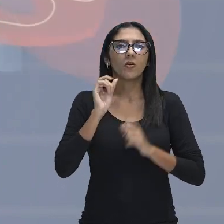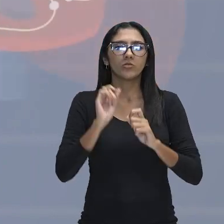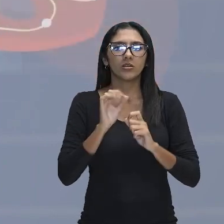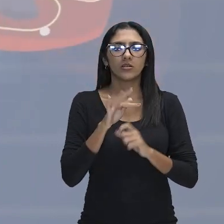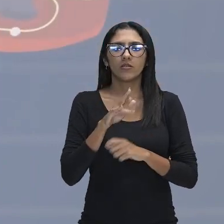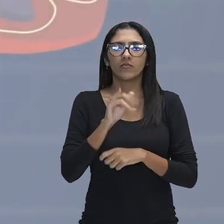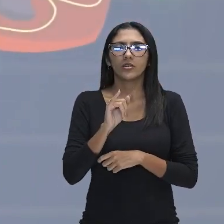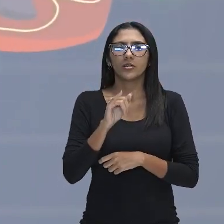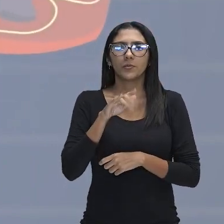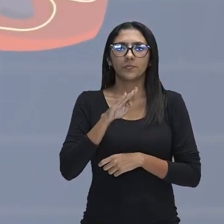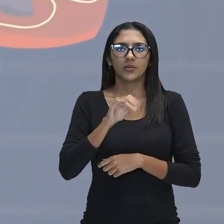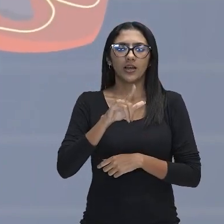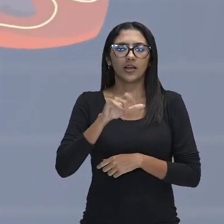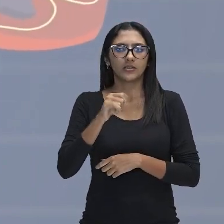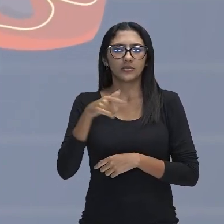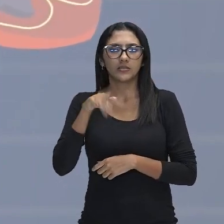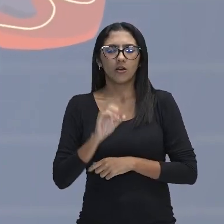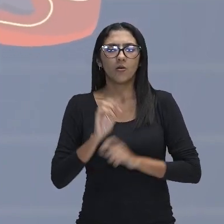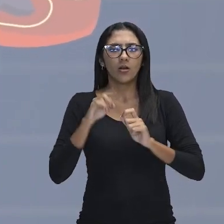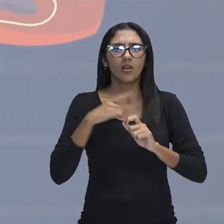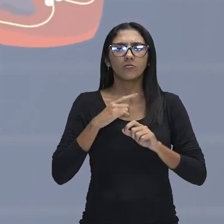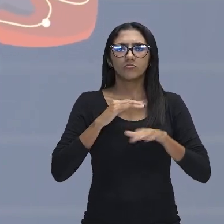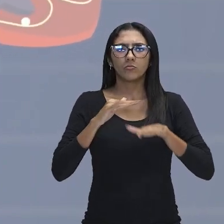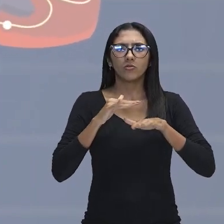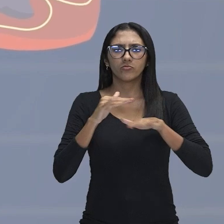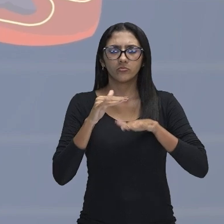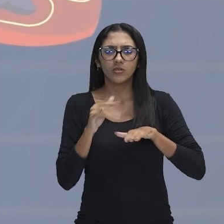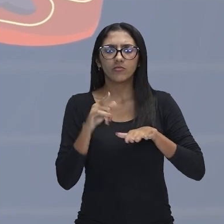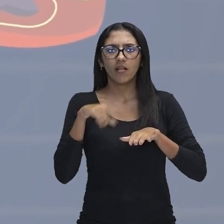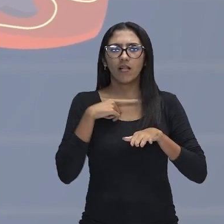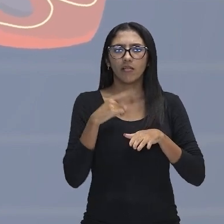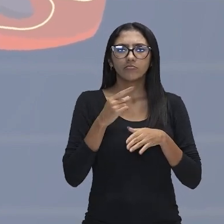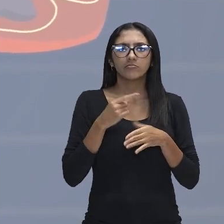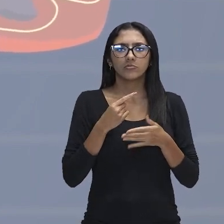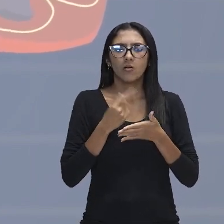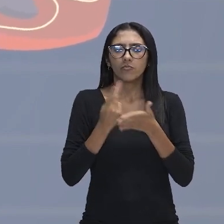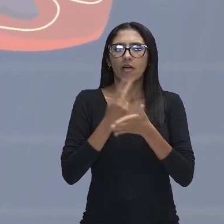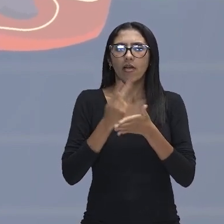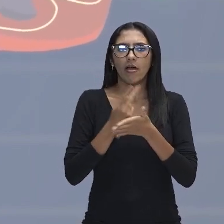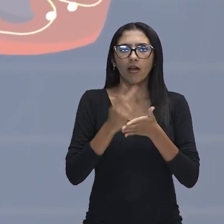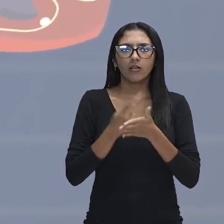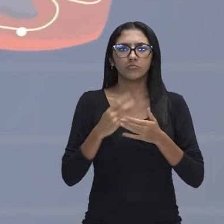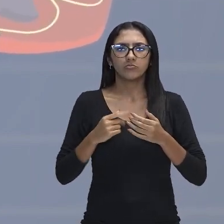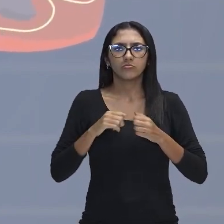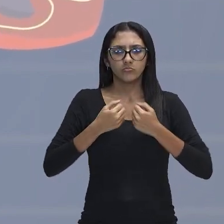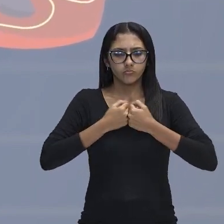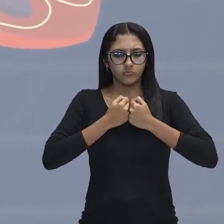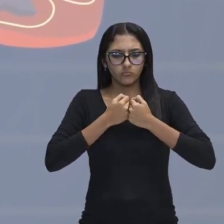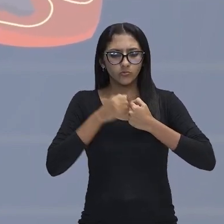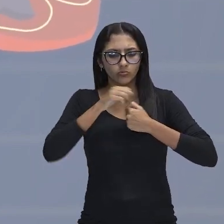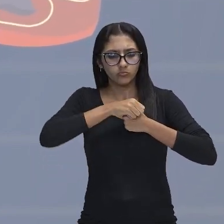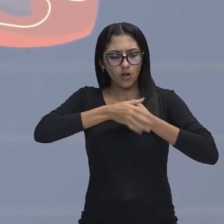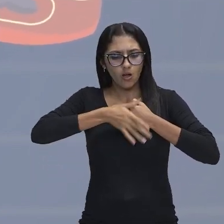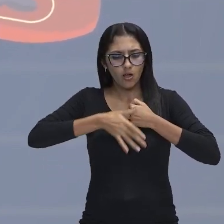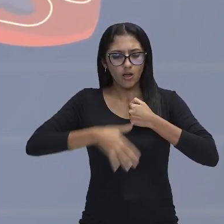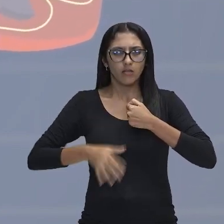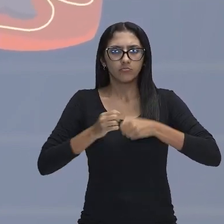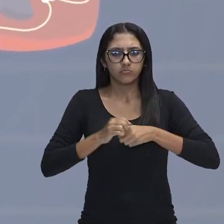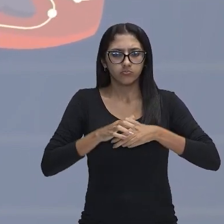fibrilação atrial, marcada por uma falha na condução dos estímulos elétricos que fazem o músculo cardíaco